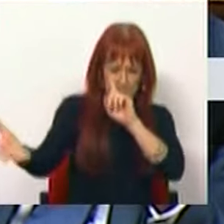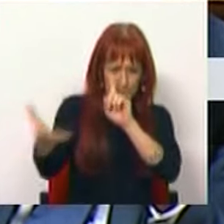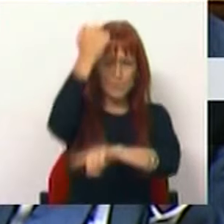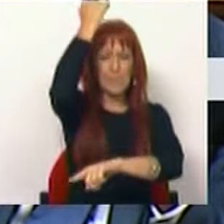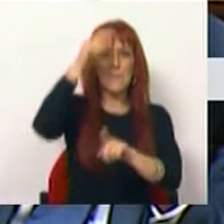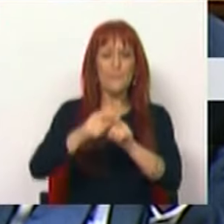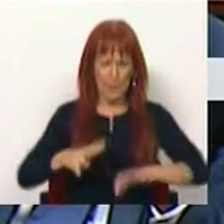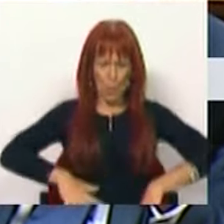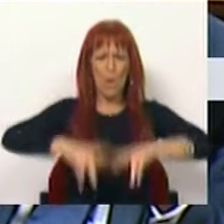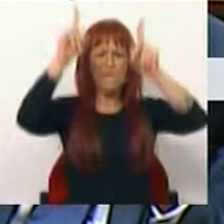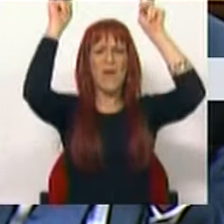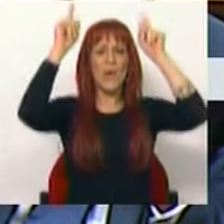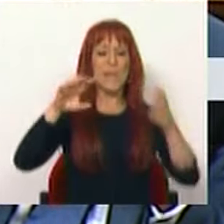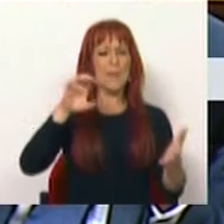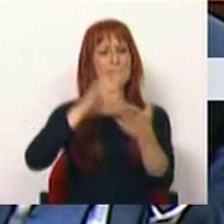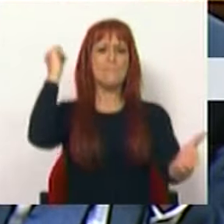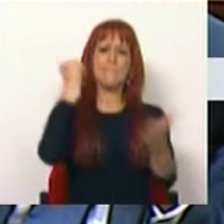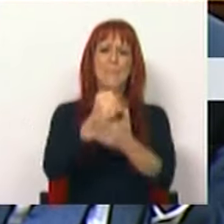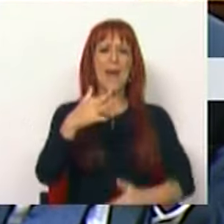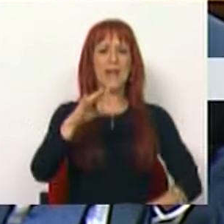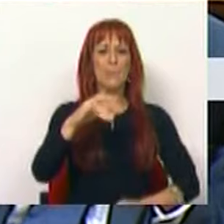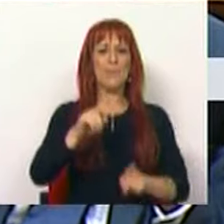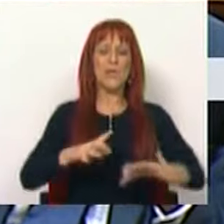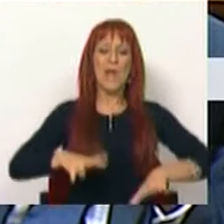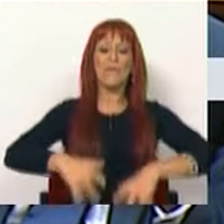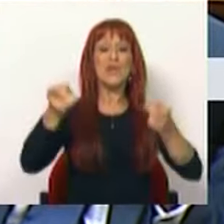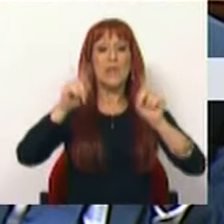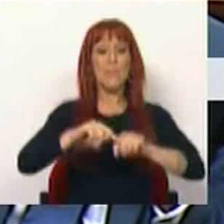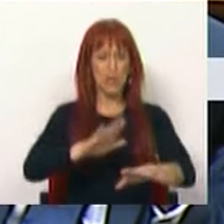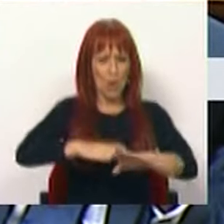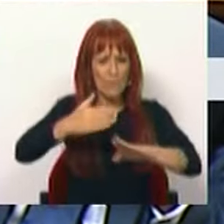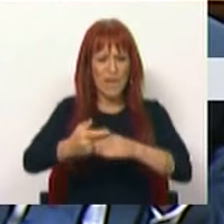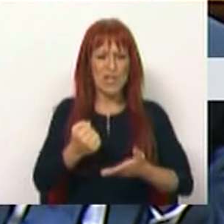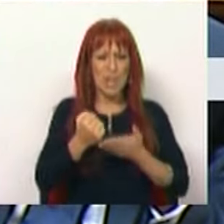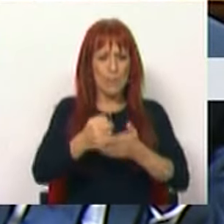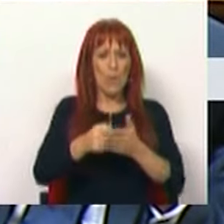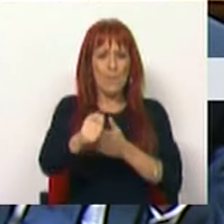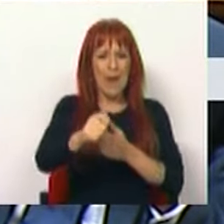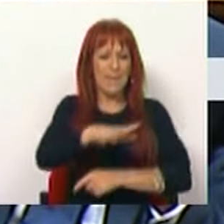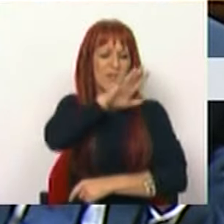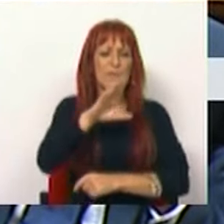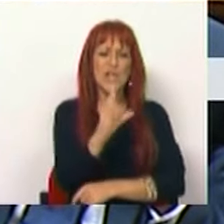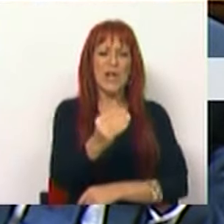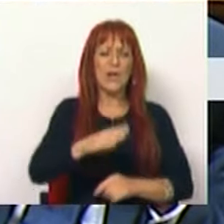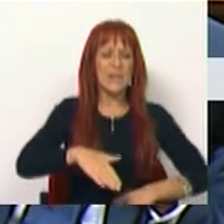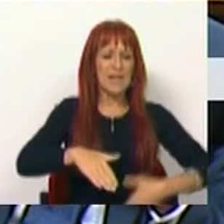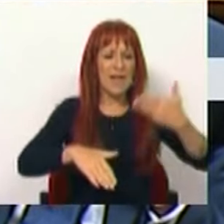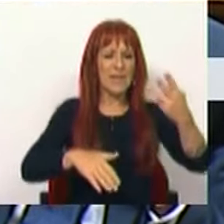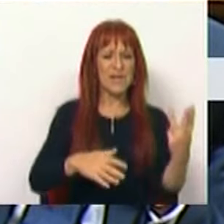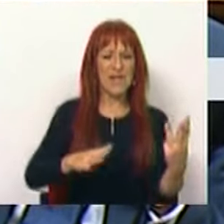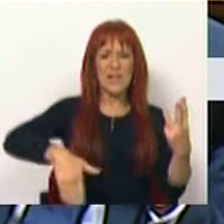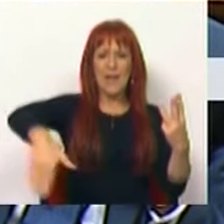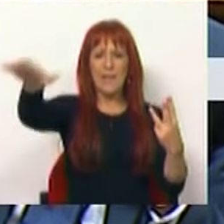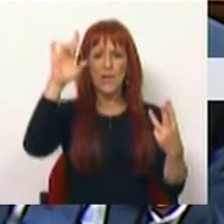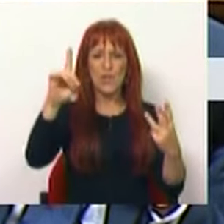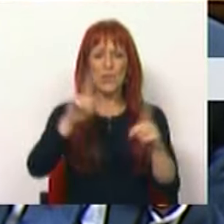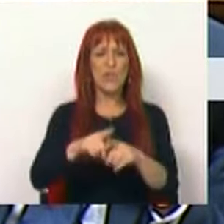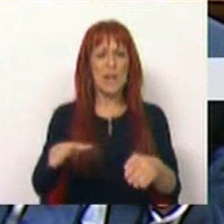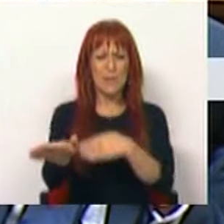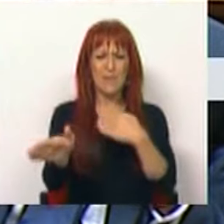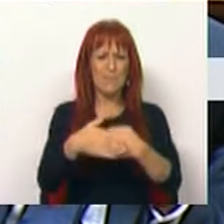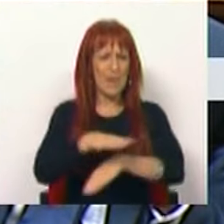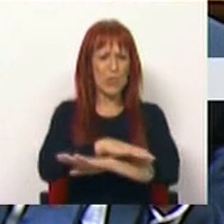alcançado. Um avanço também com a marca do PCP. Avanços ainda no reforço do abono de família para as crianças entre os 3 e os 6 anos de idade, na extinção